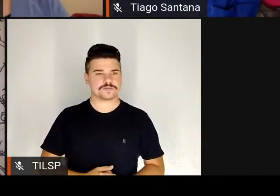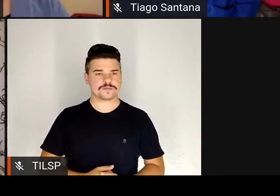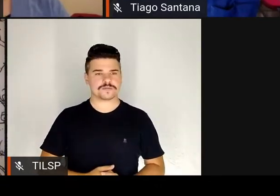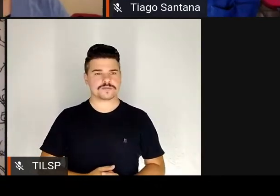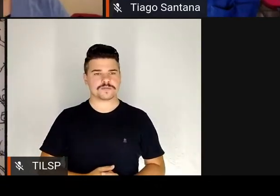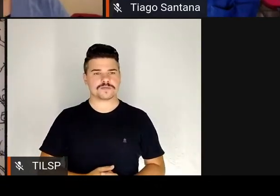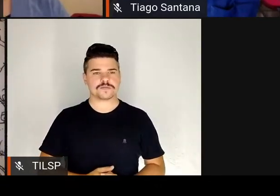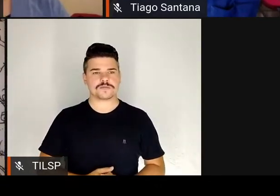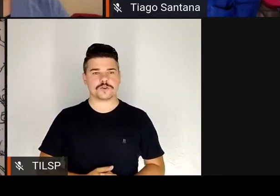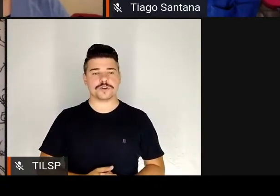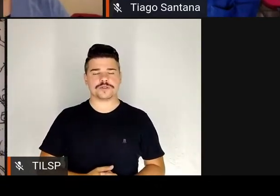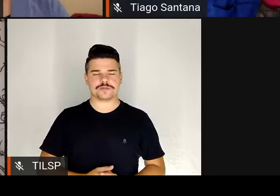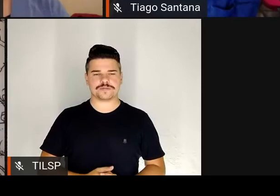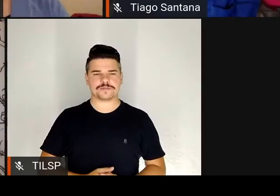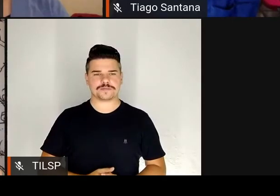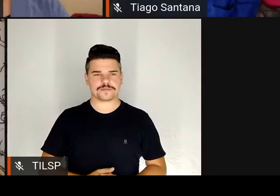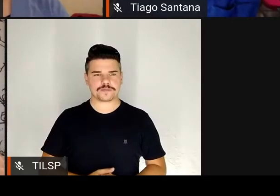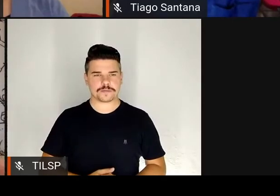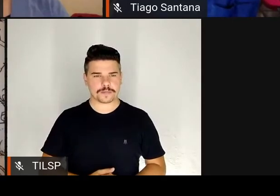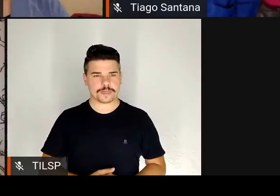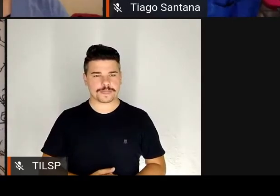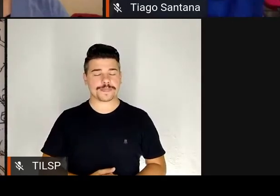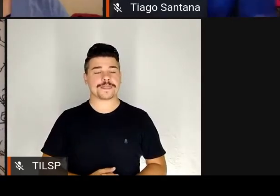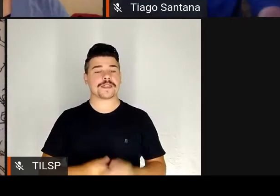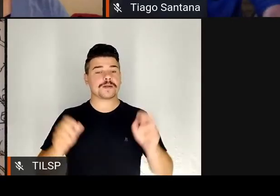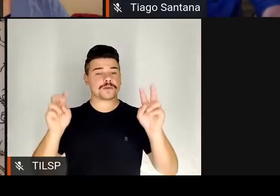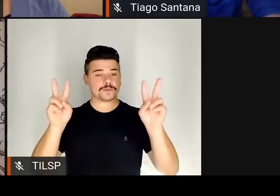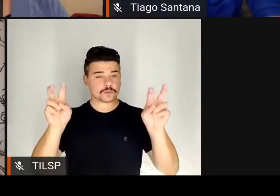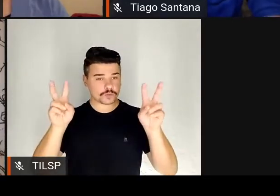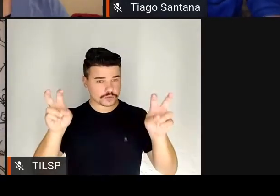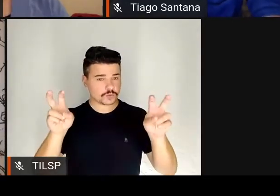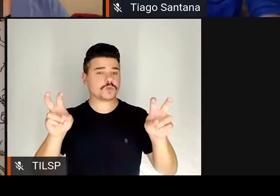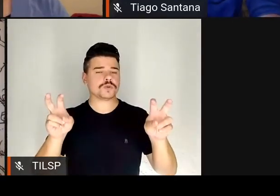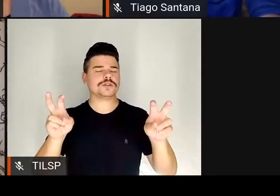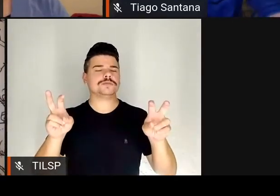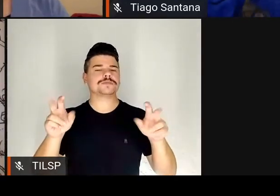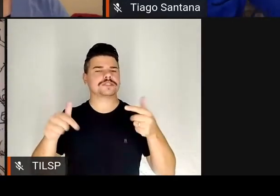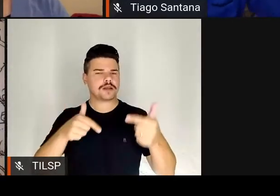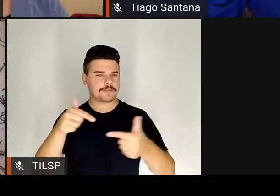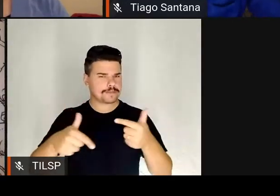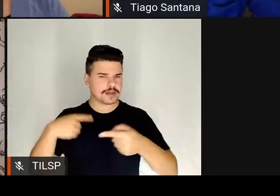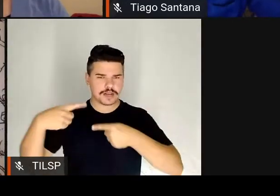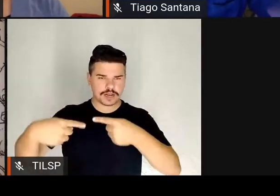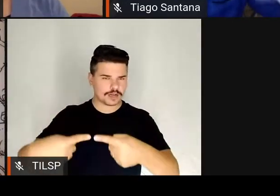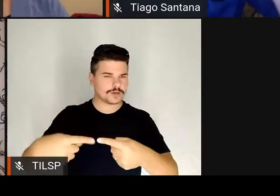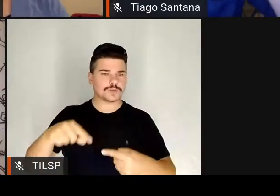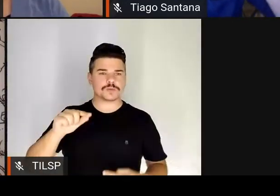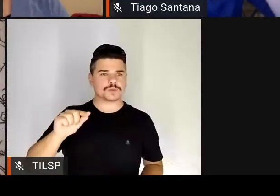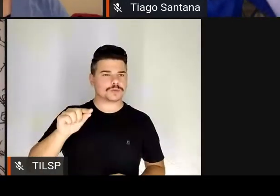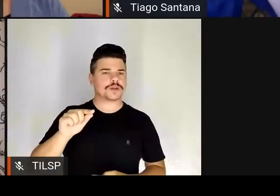Colocar uma questão, acho que para vocês como um todo,